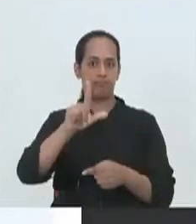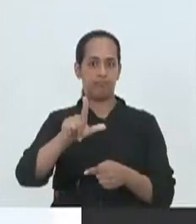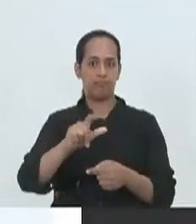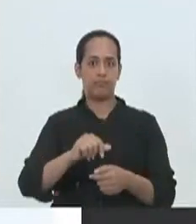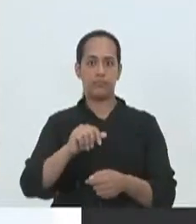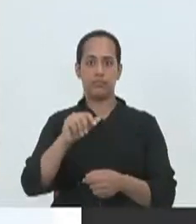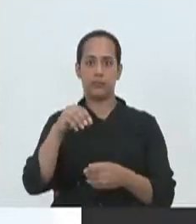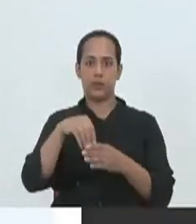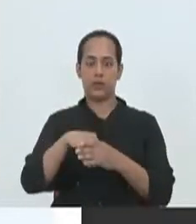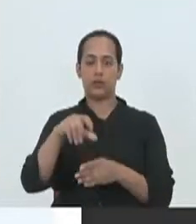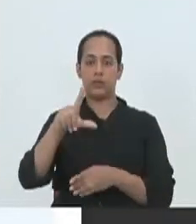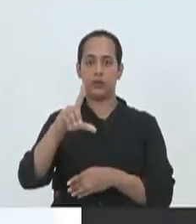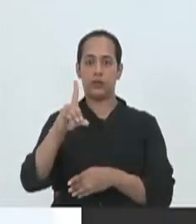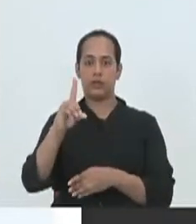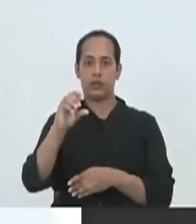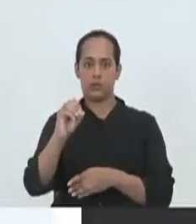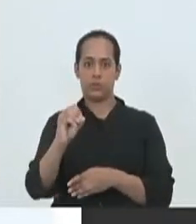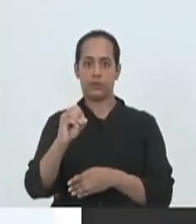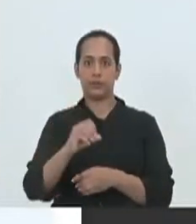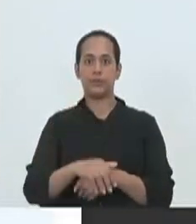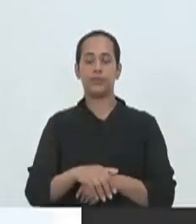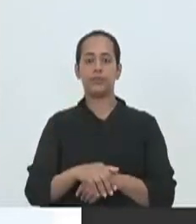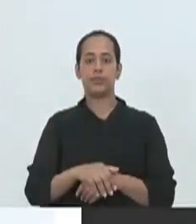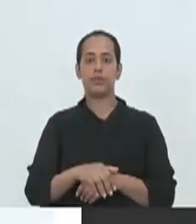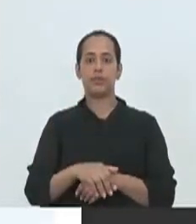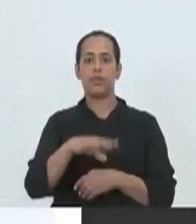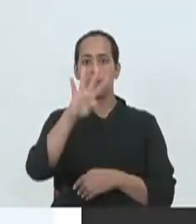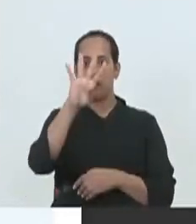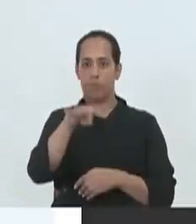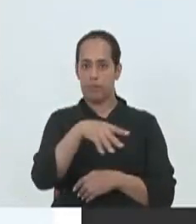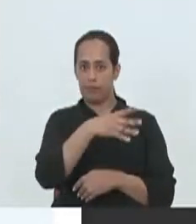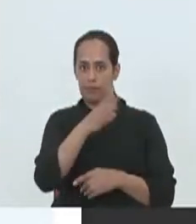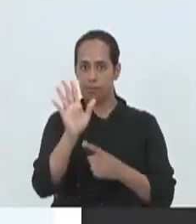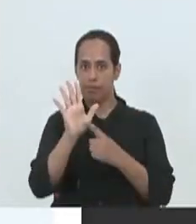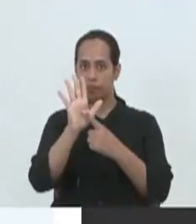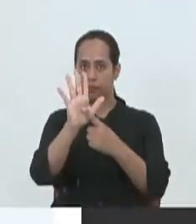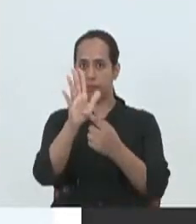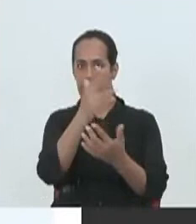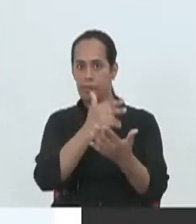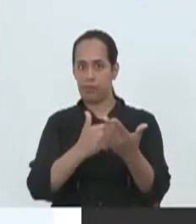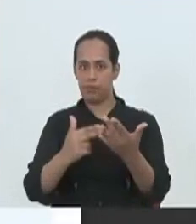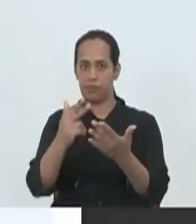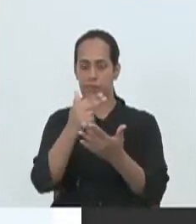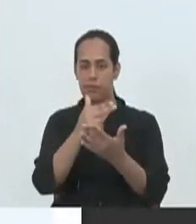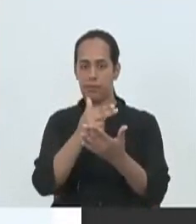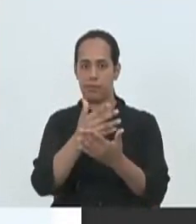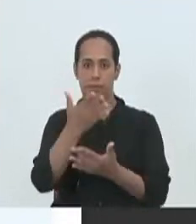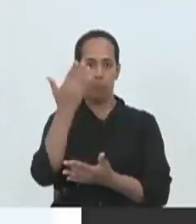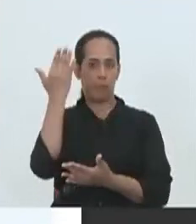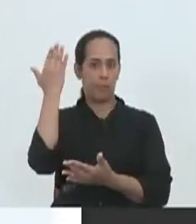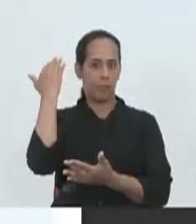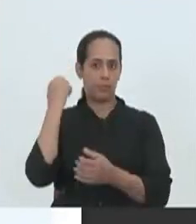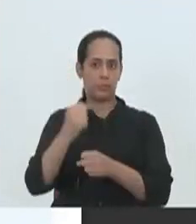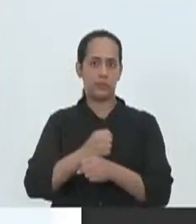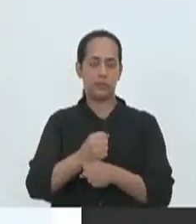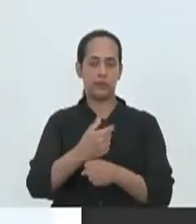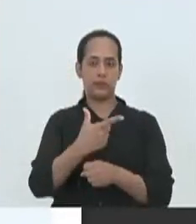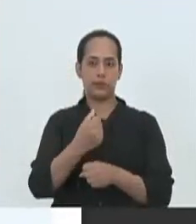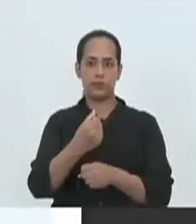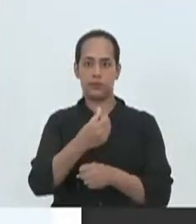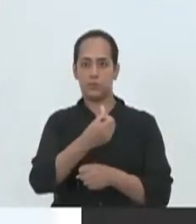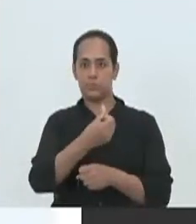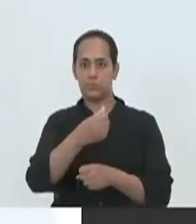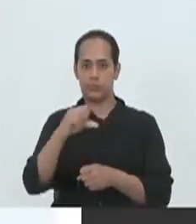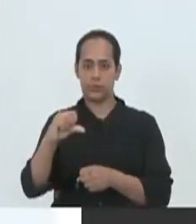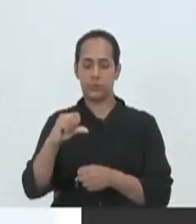LDO mostrando em gráfico o histórico vindo lá de 2009 até agora a gente vai ver aqui em azul